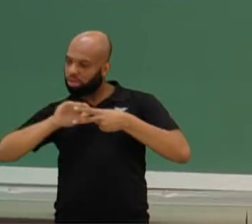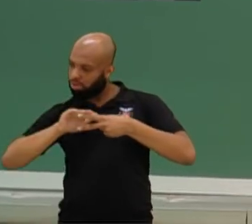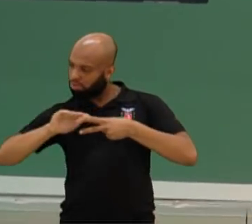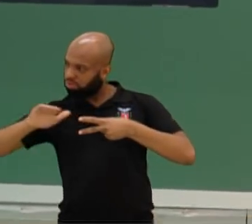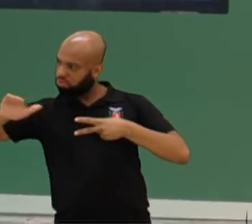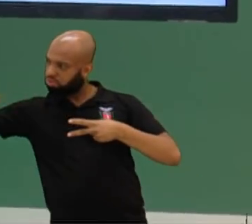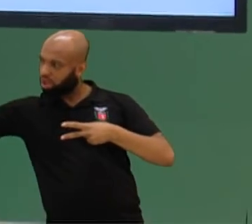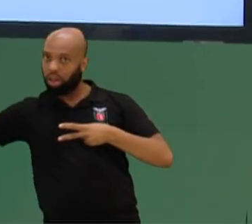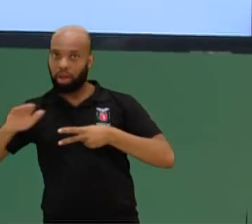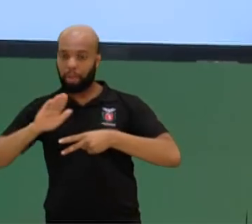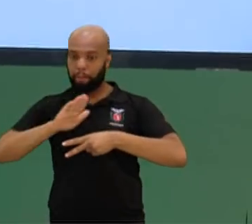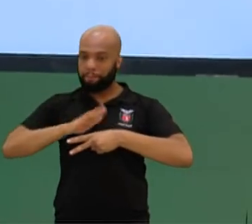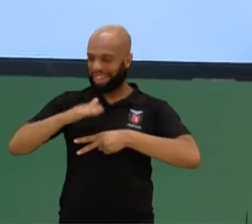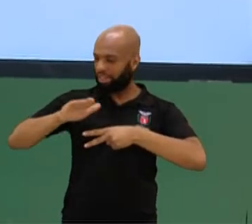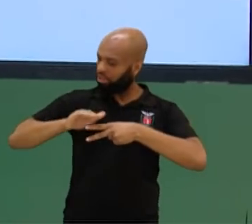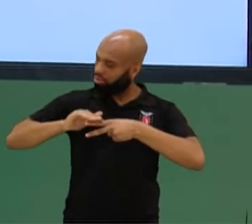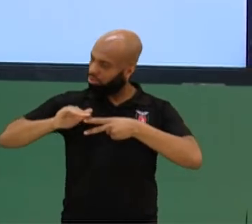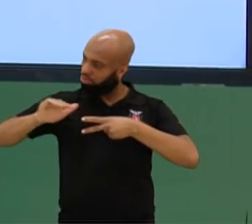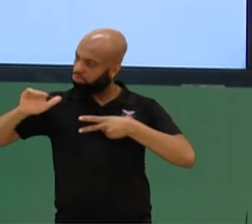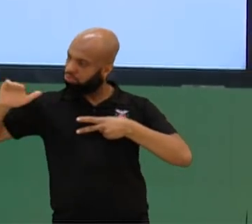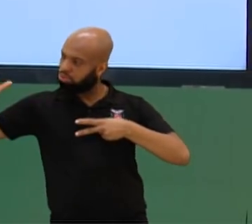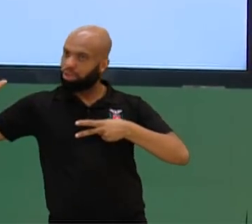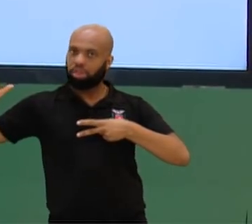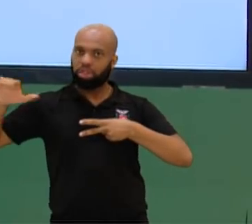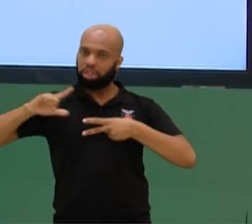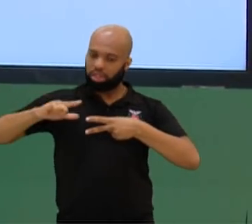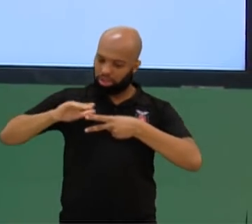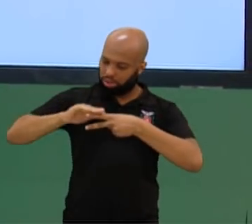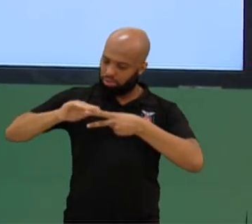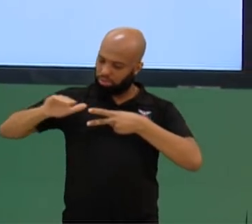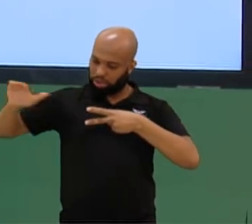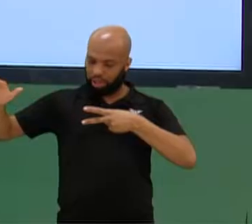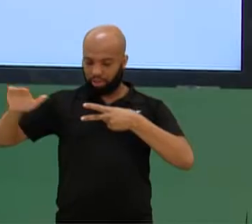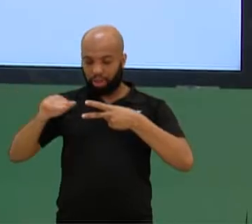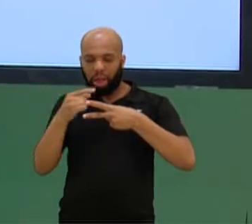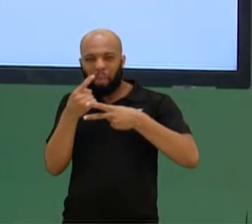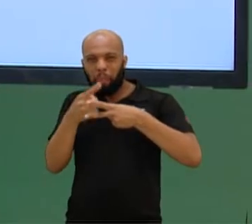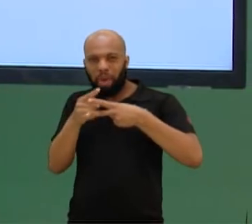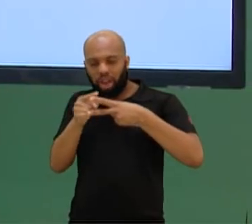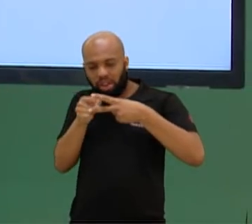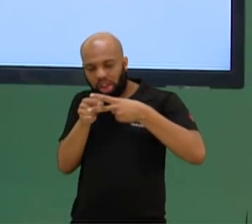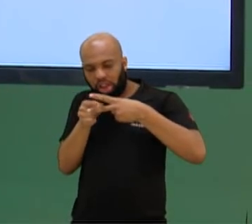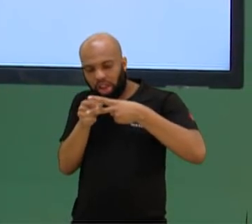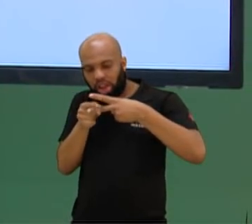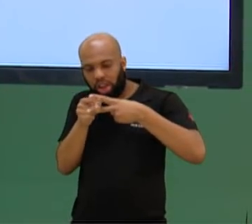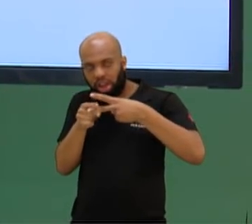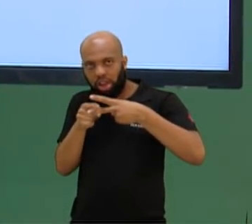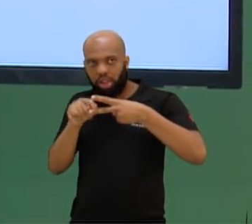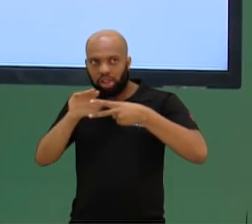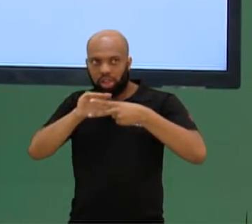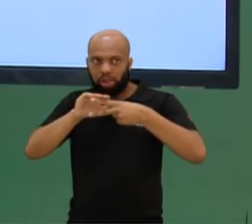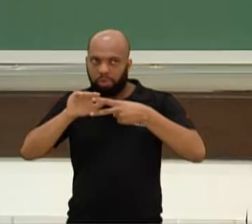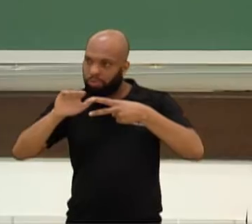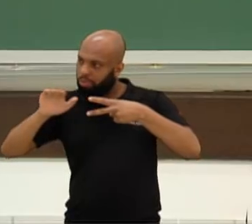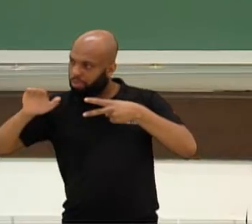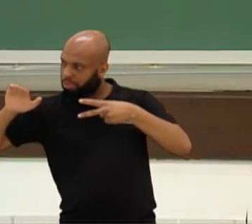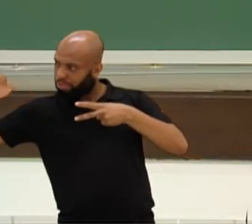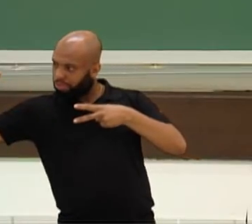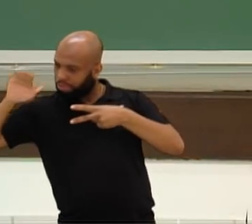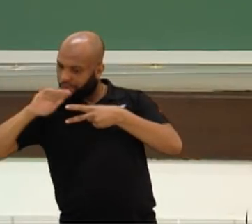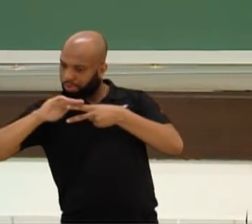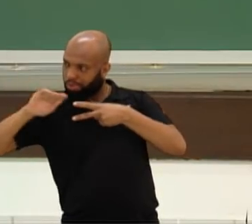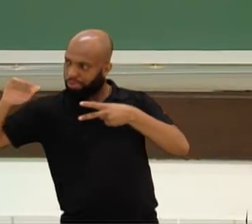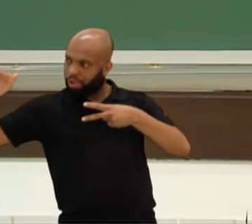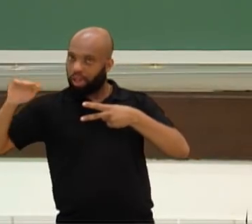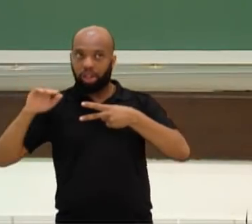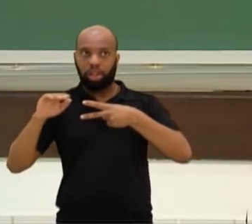aqui a inclinação dessa rampa. Eu vou ter uma rampa que vai ter um tamanho um pouco maior, provavelmente ela ia chegar até aqui. Mas